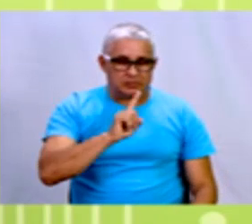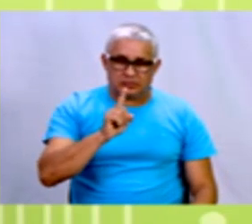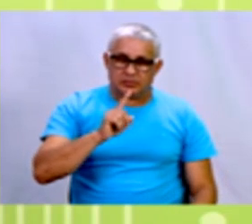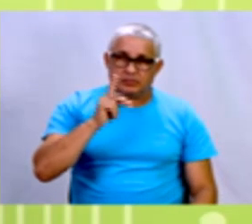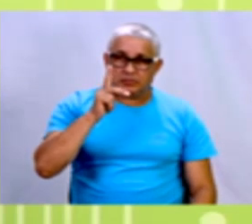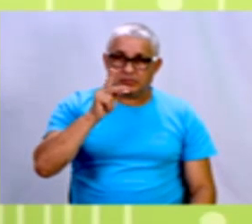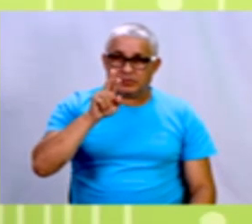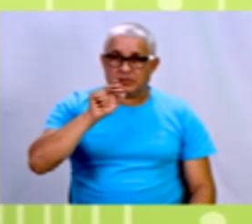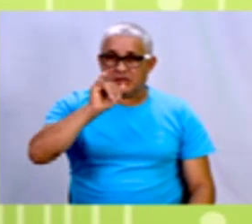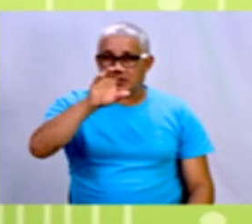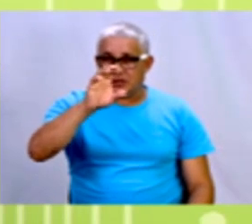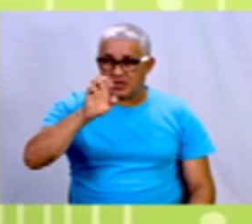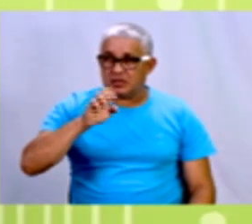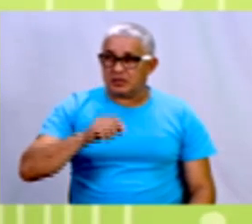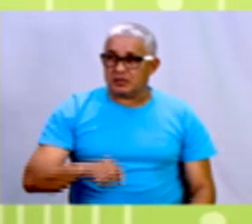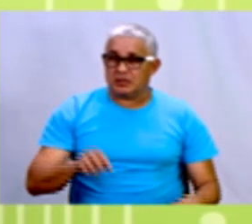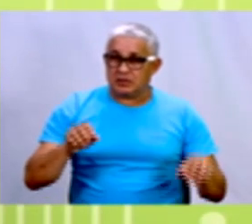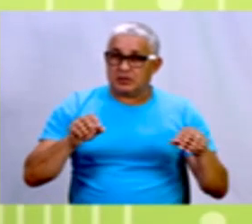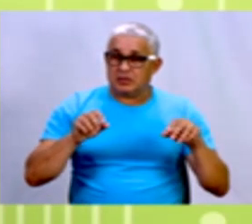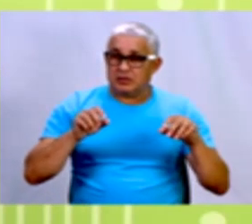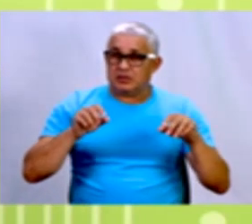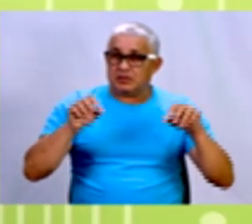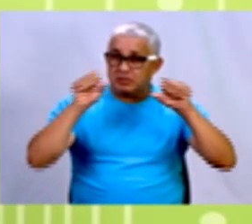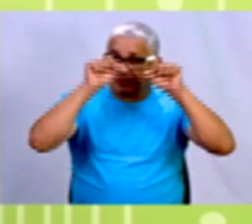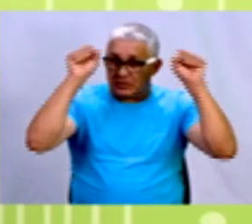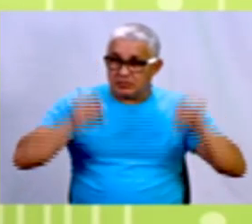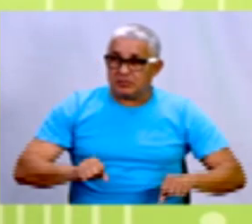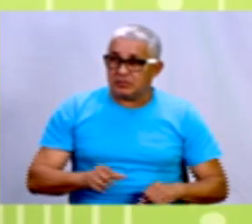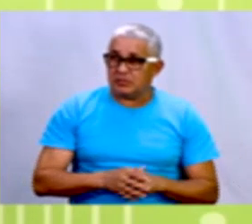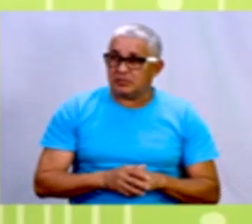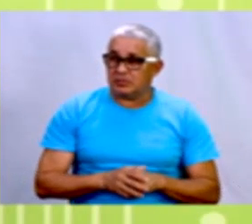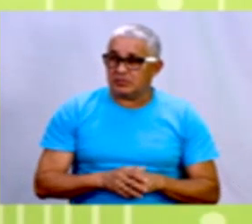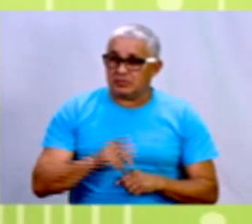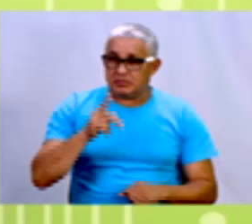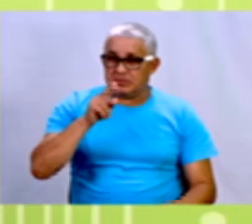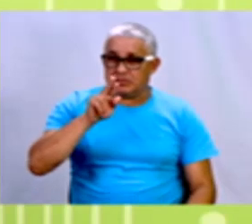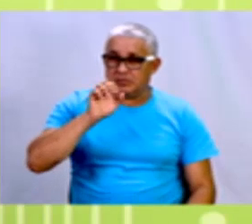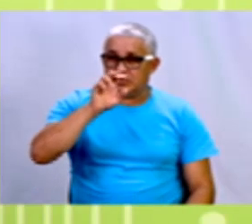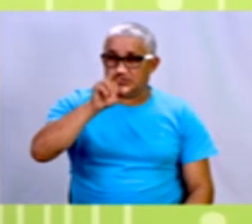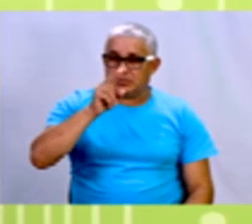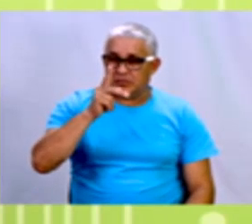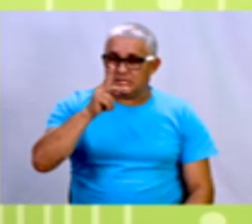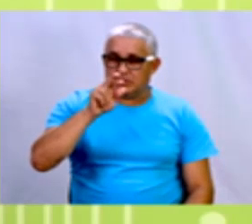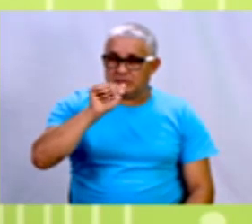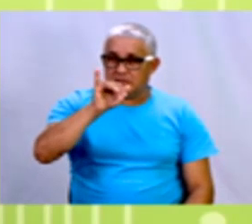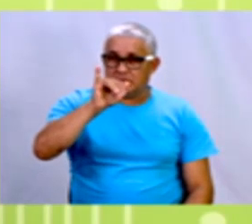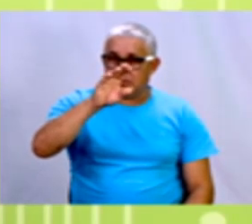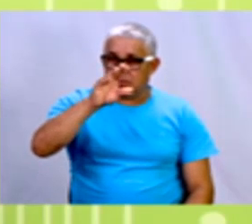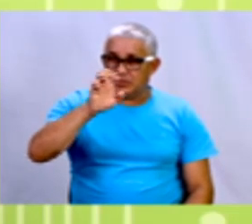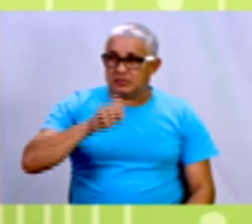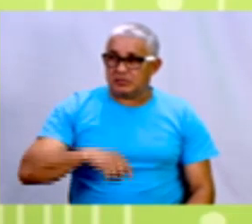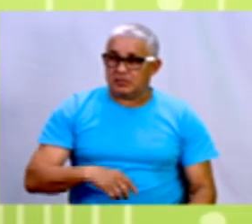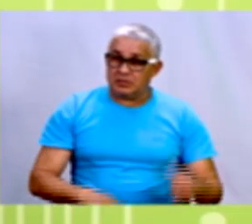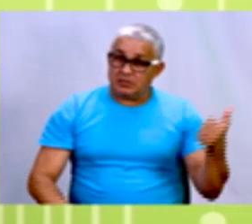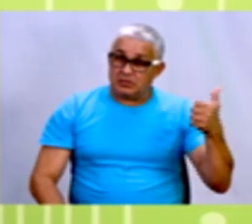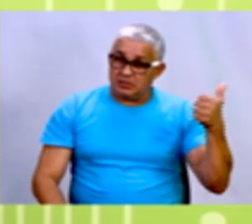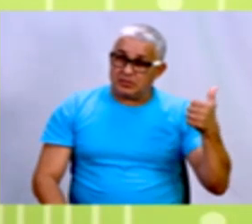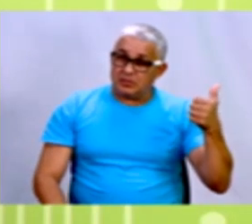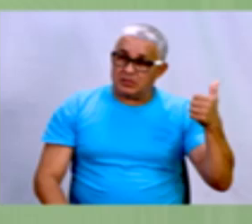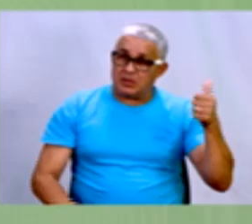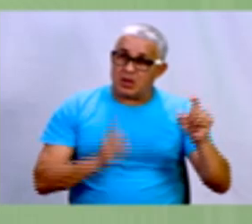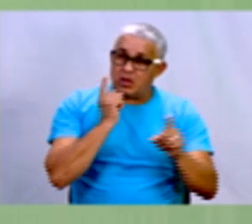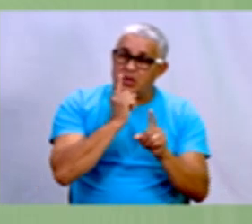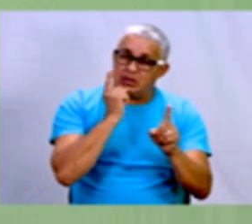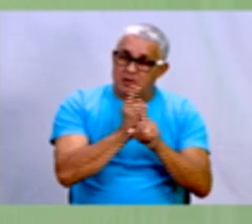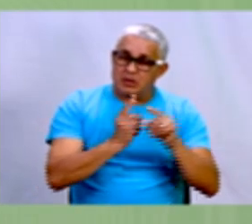é pelo sistema SAC, é pela tabela Price. Então, vai ser outra fórmula. Primeiro, a gente vai achar o ANI,